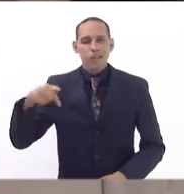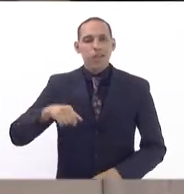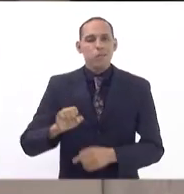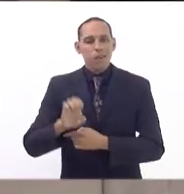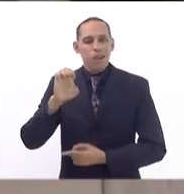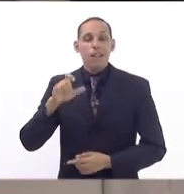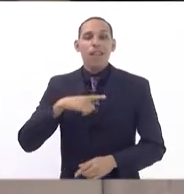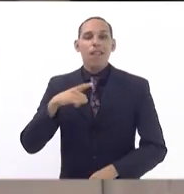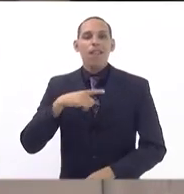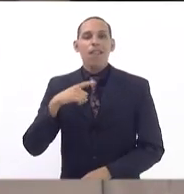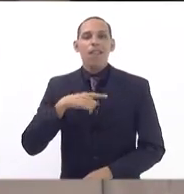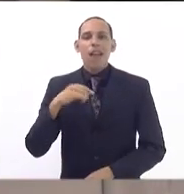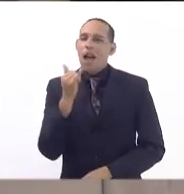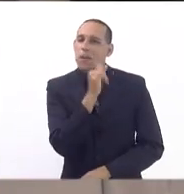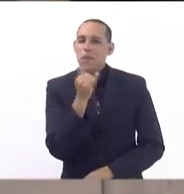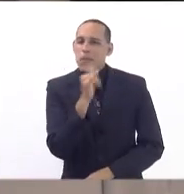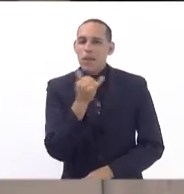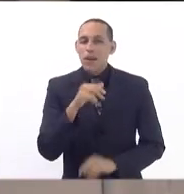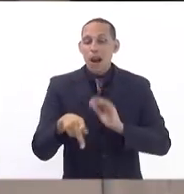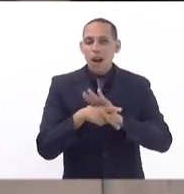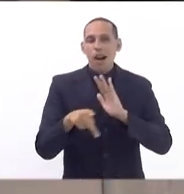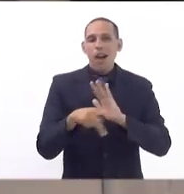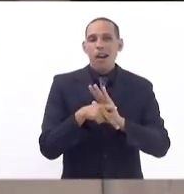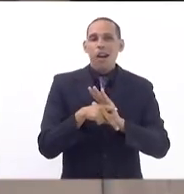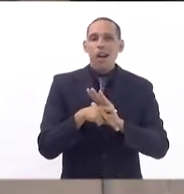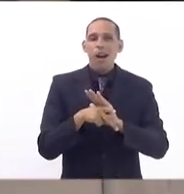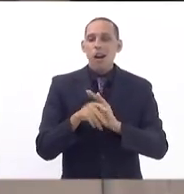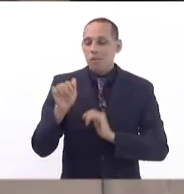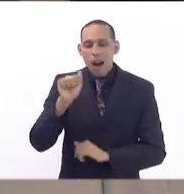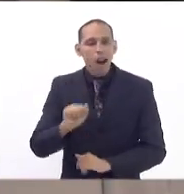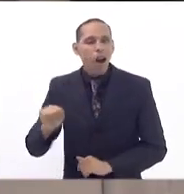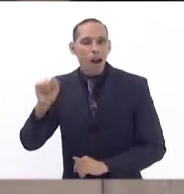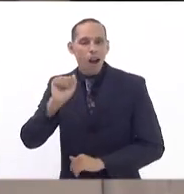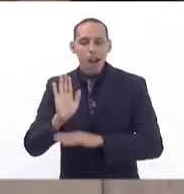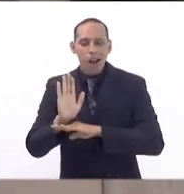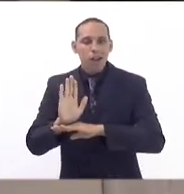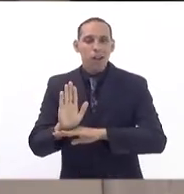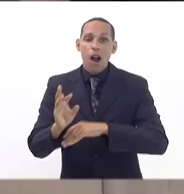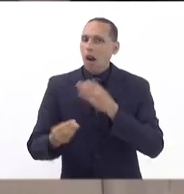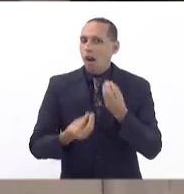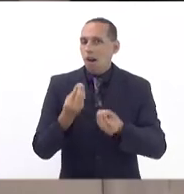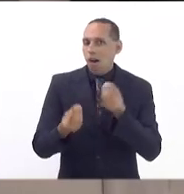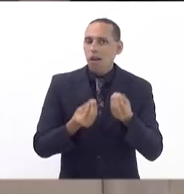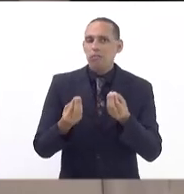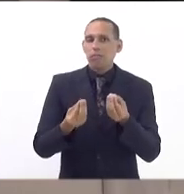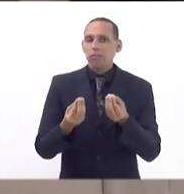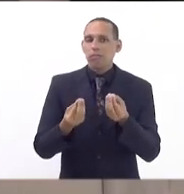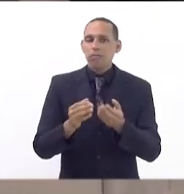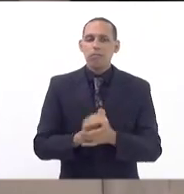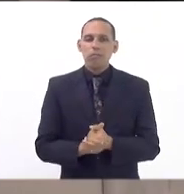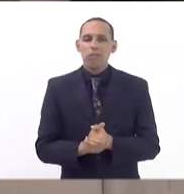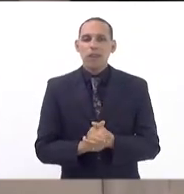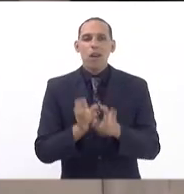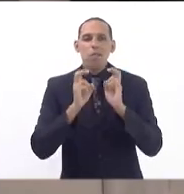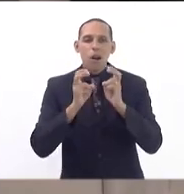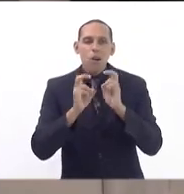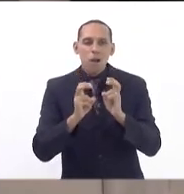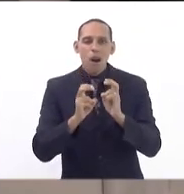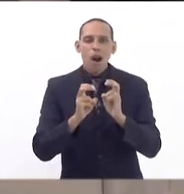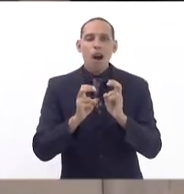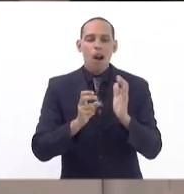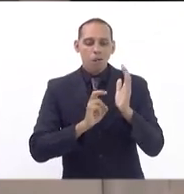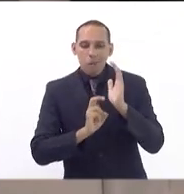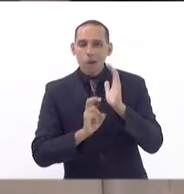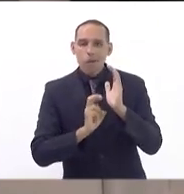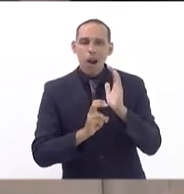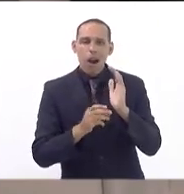dispositivo eletrônico a custo da própria associação para que as concessionárias não só SuperVia